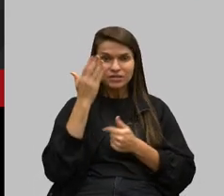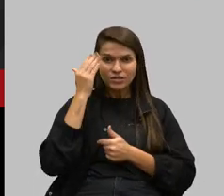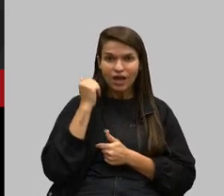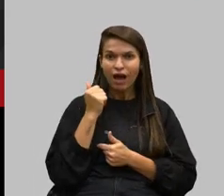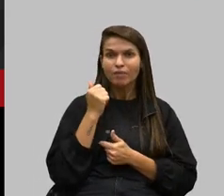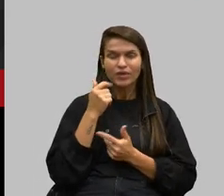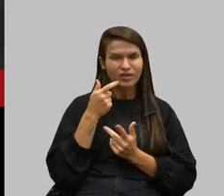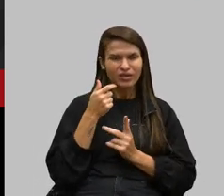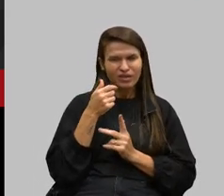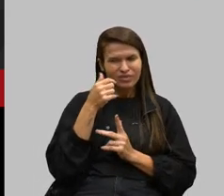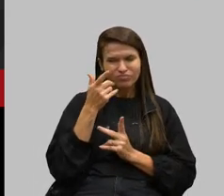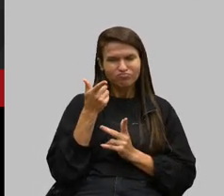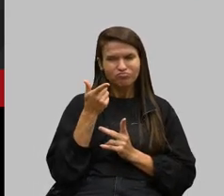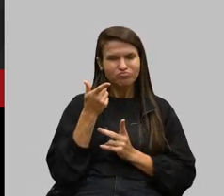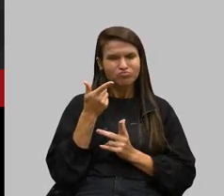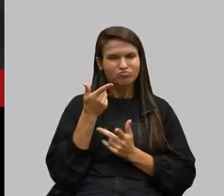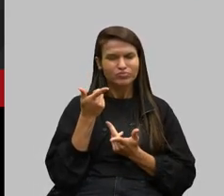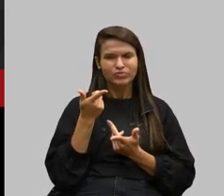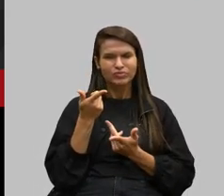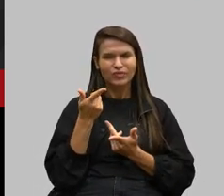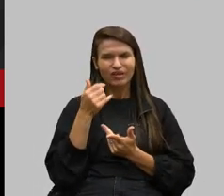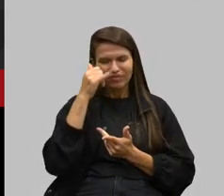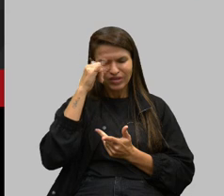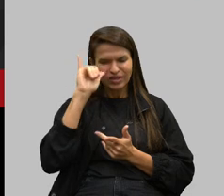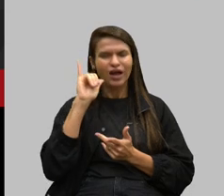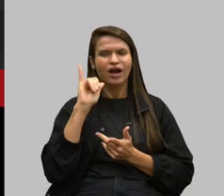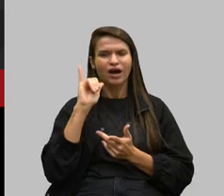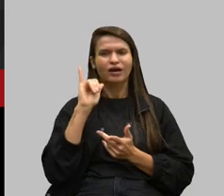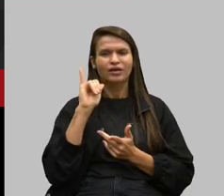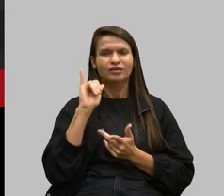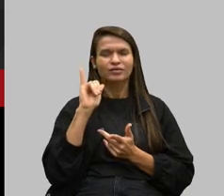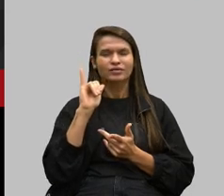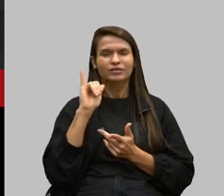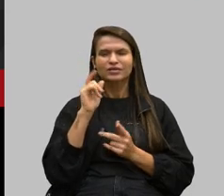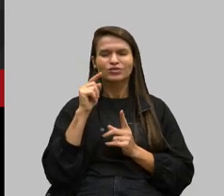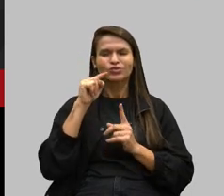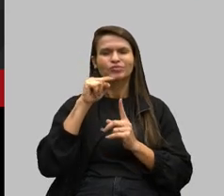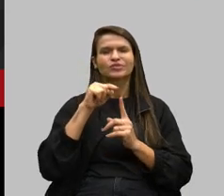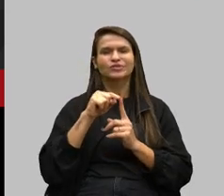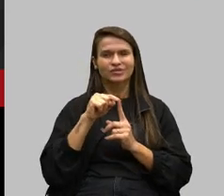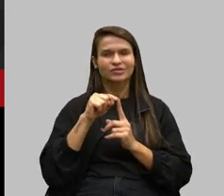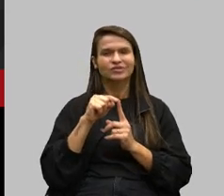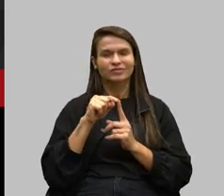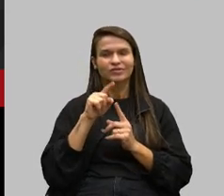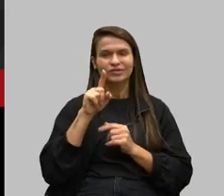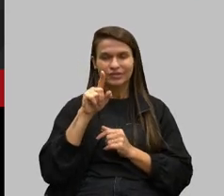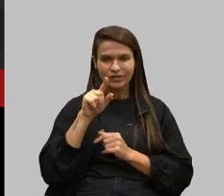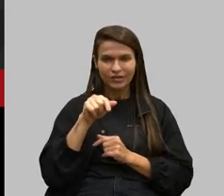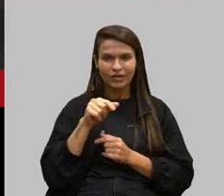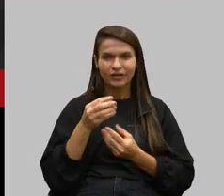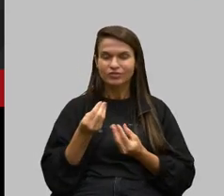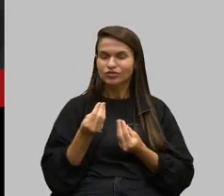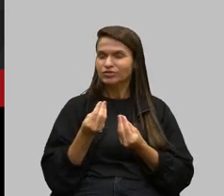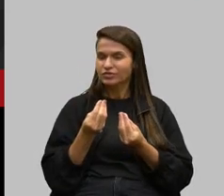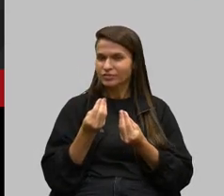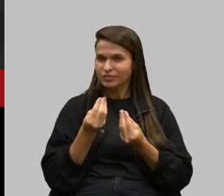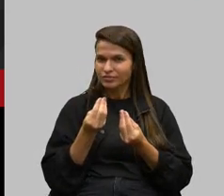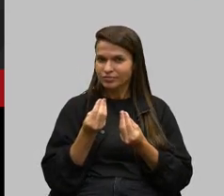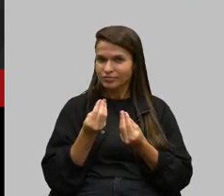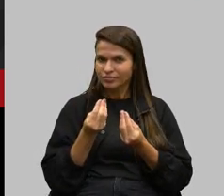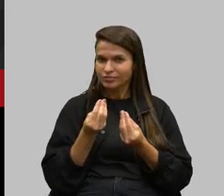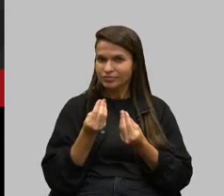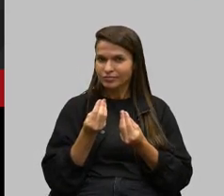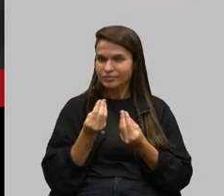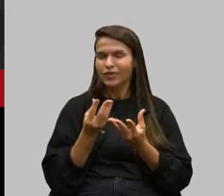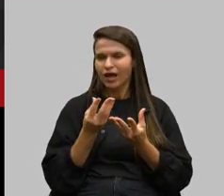evite esse esse ato né esse ato de né esse